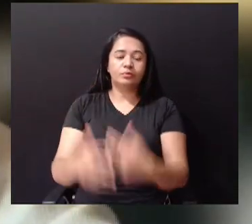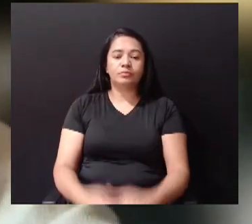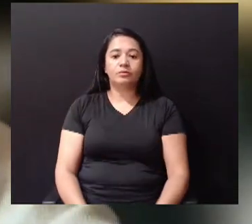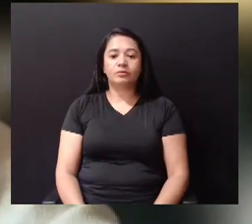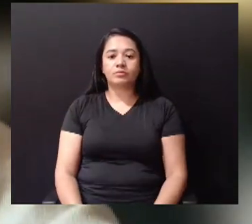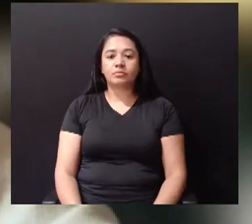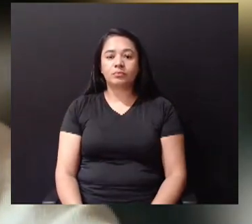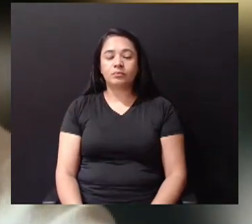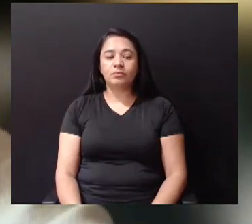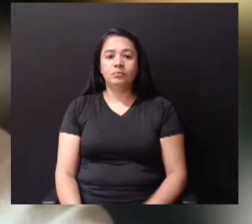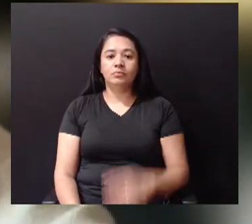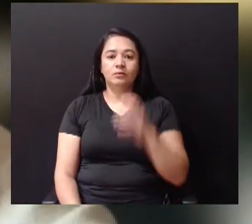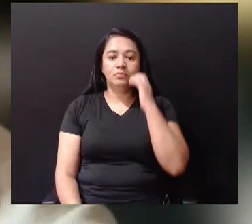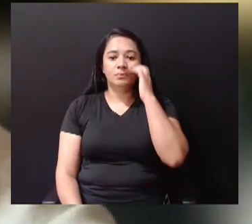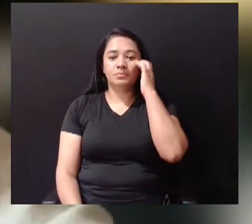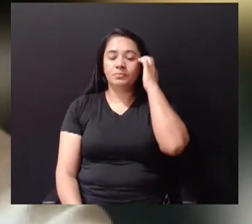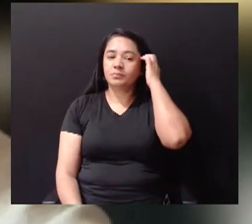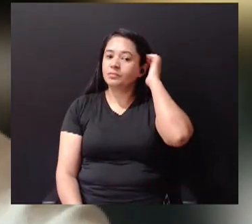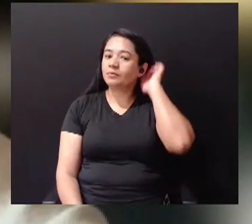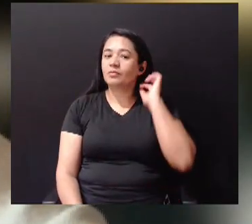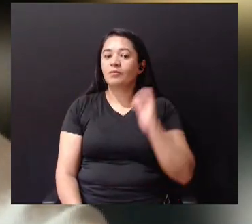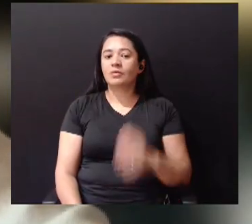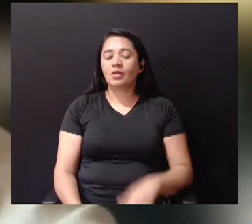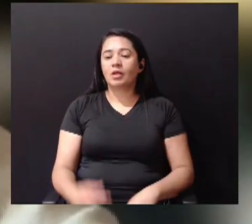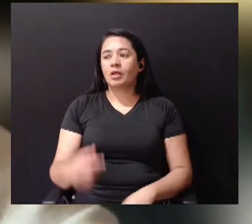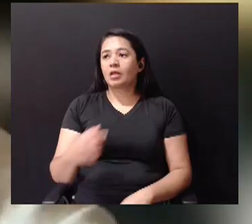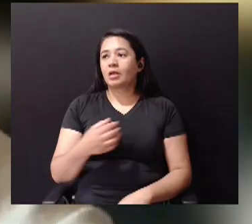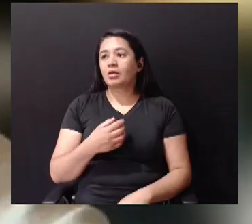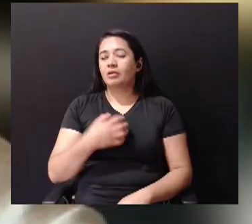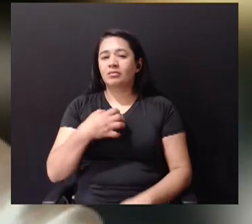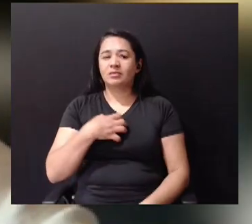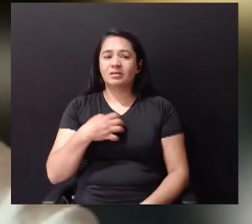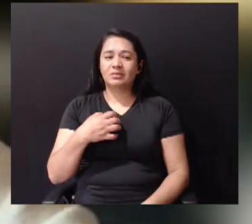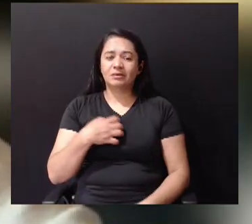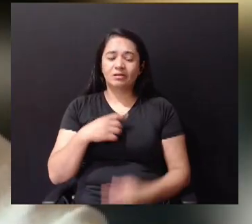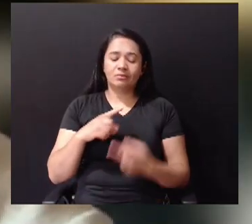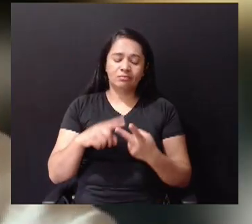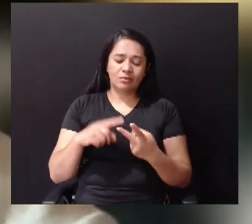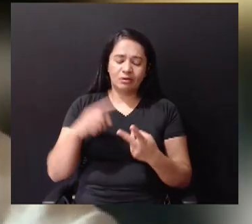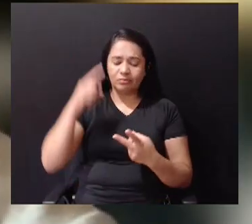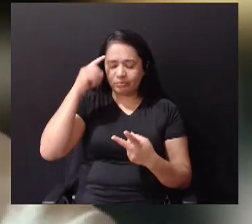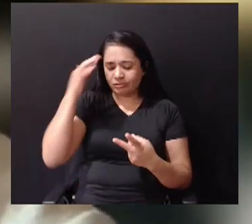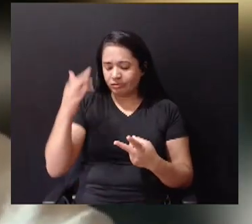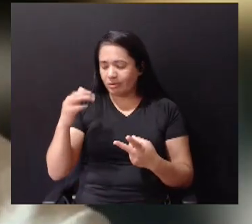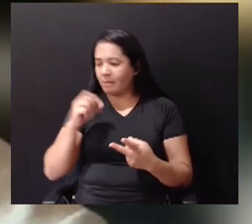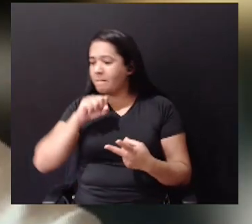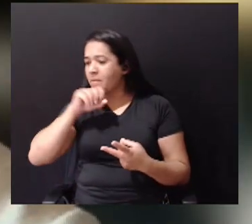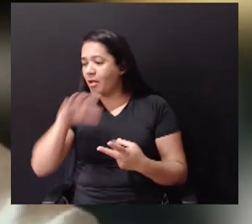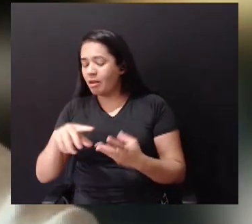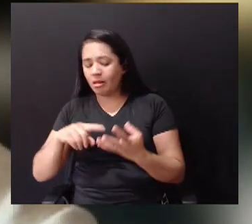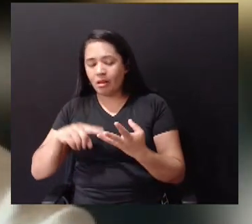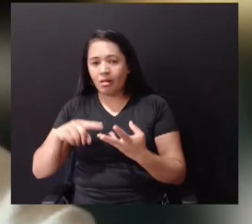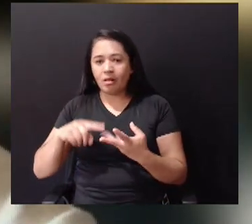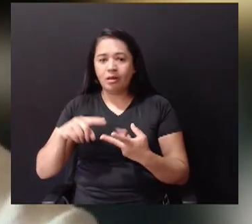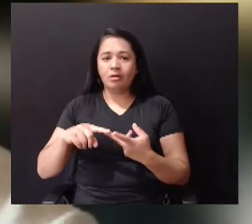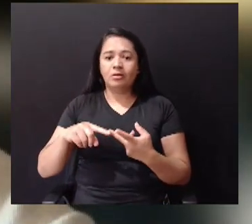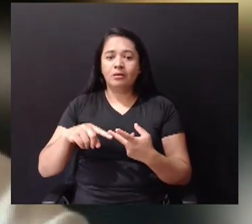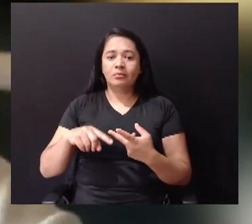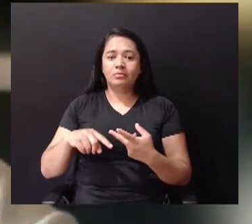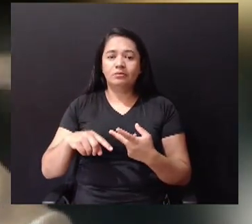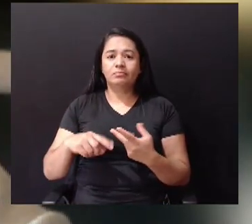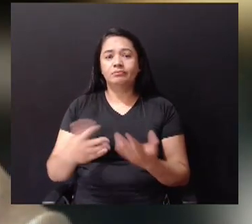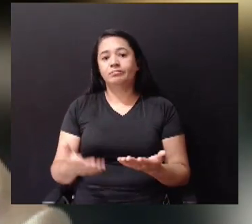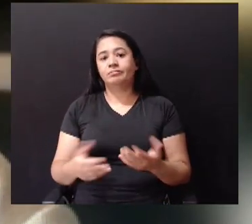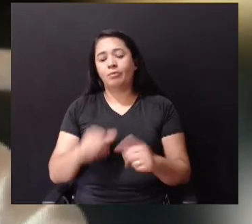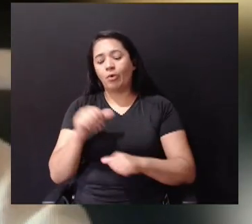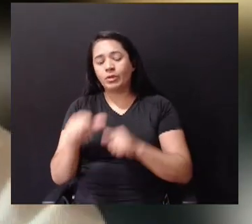com algumas queixas, como eu coloquei. Você fala, é importante, dor de cabeça, vômito, alteração na marcha, mais raramente, são os mais